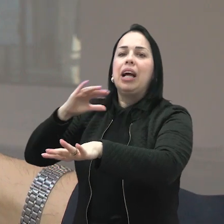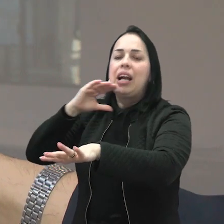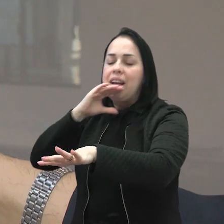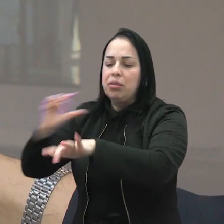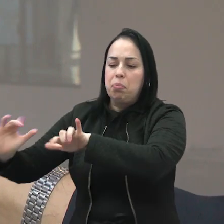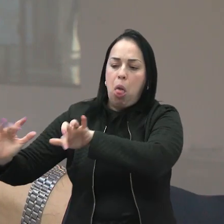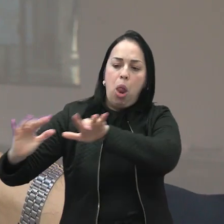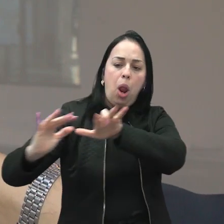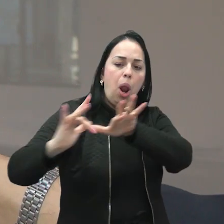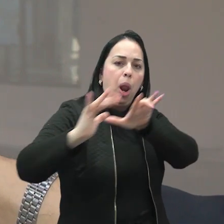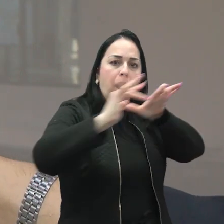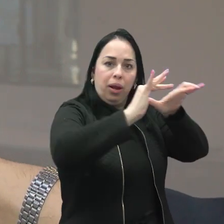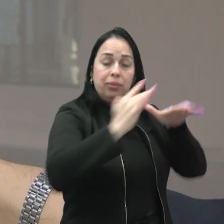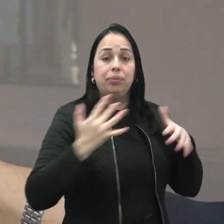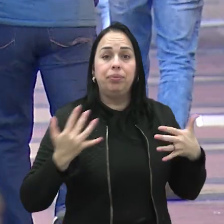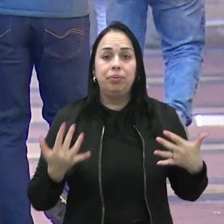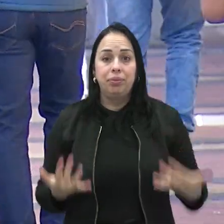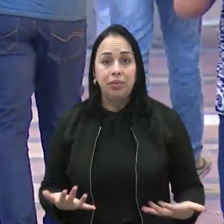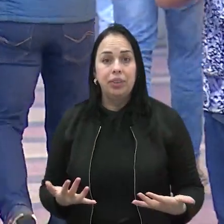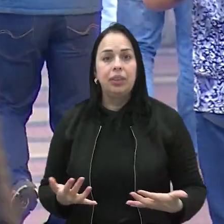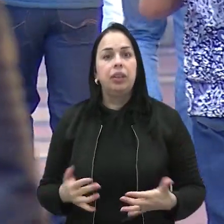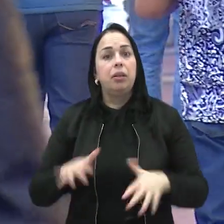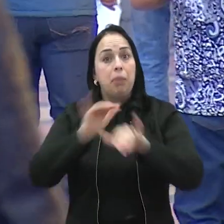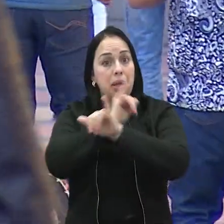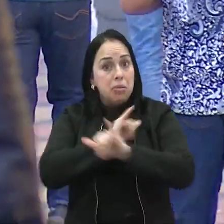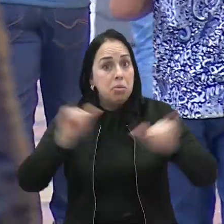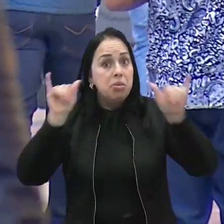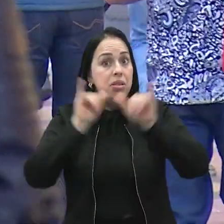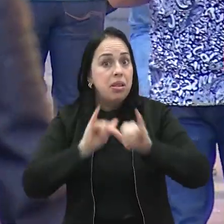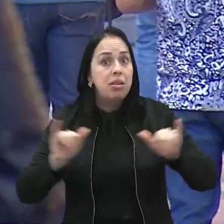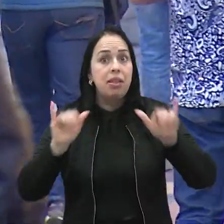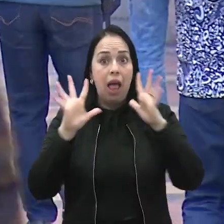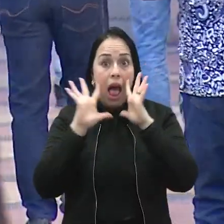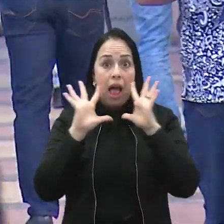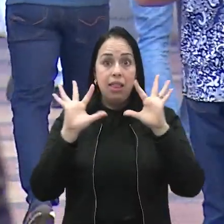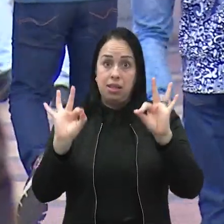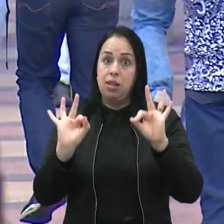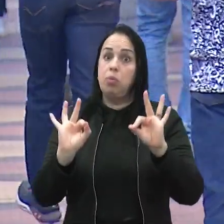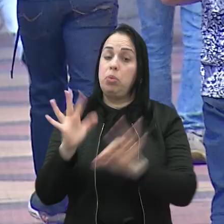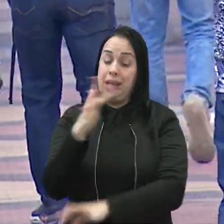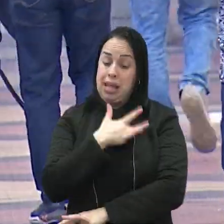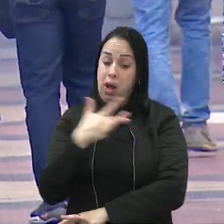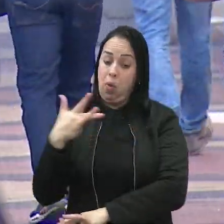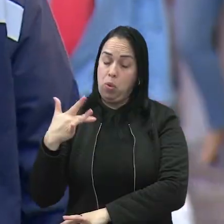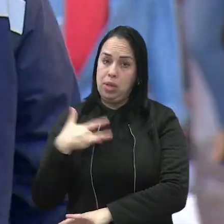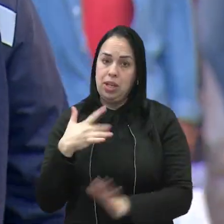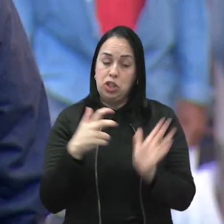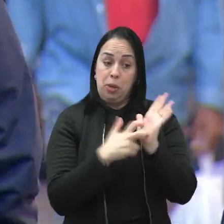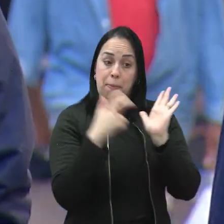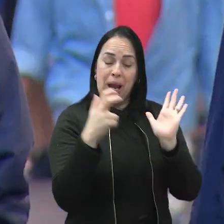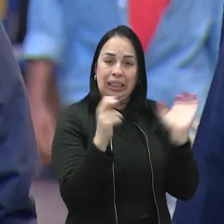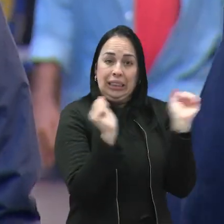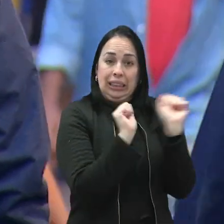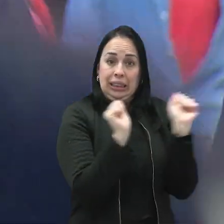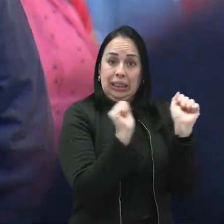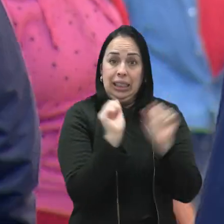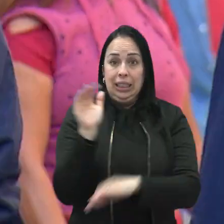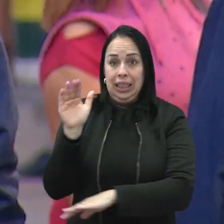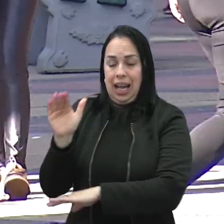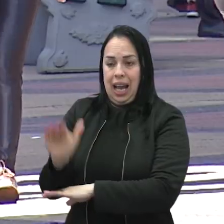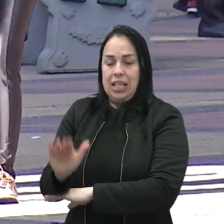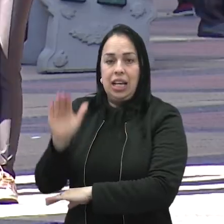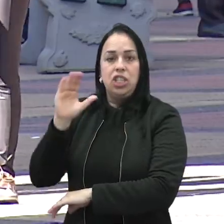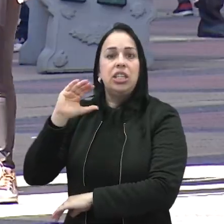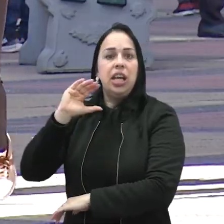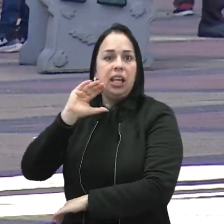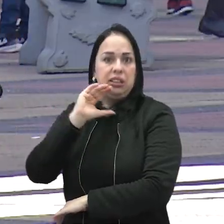configuração de um inverno com cara de inverno. O alerta dos especialistas é para a saúde. As manhãs geladas e